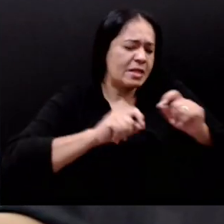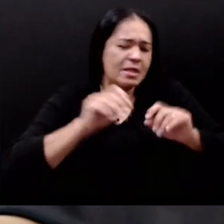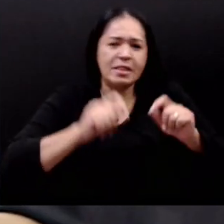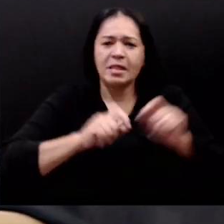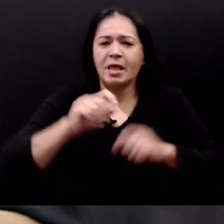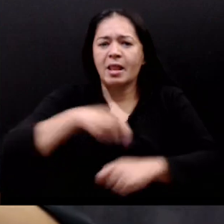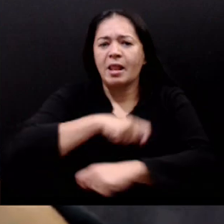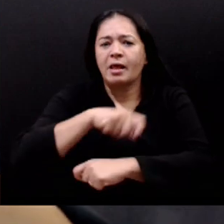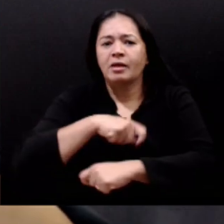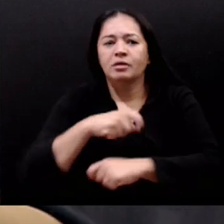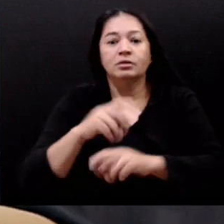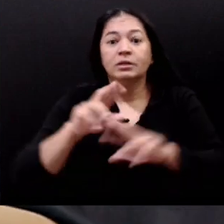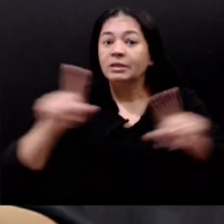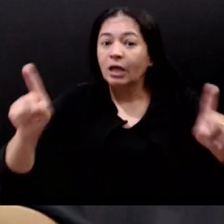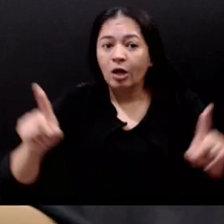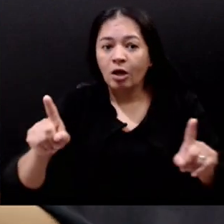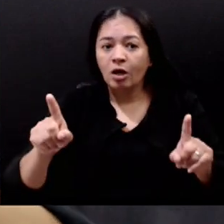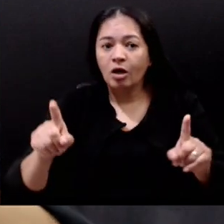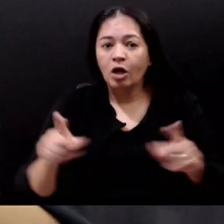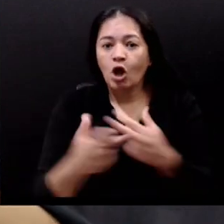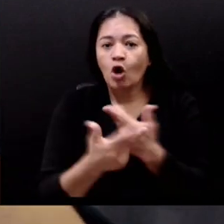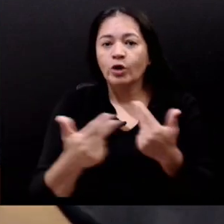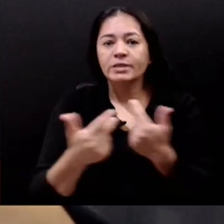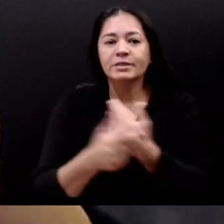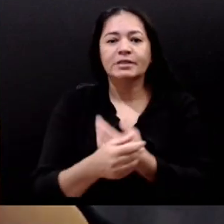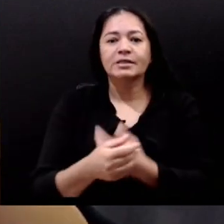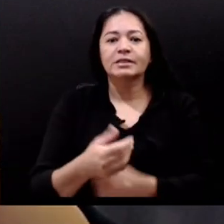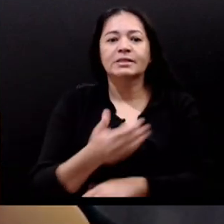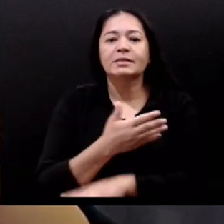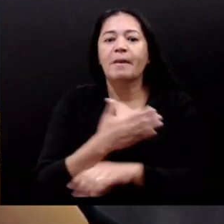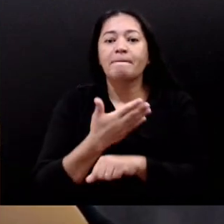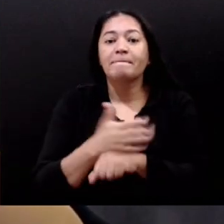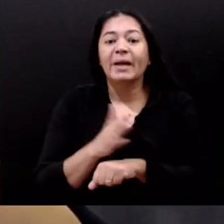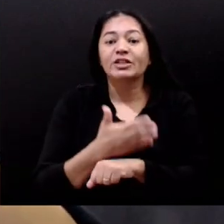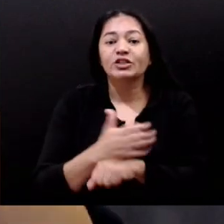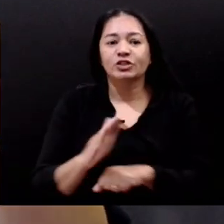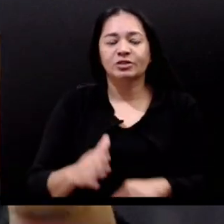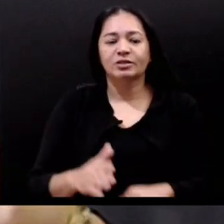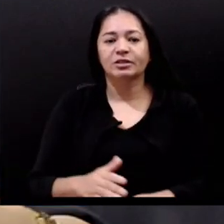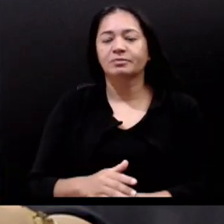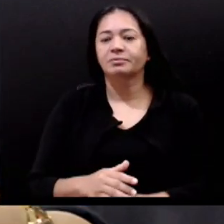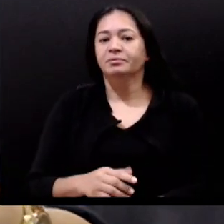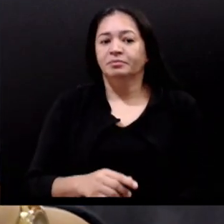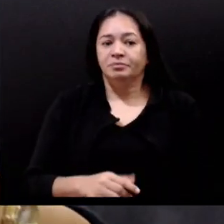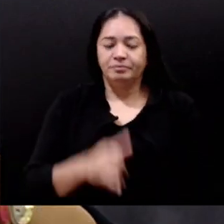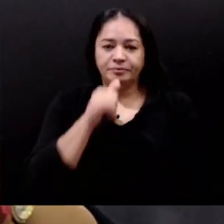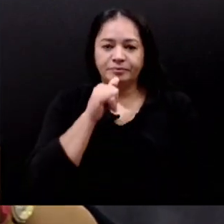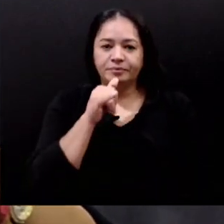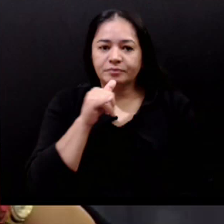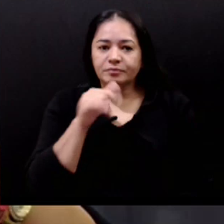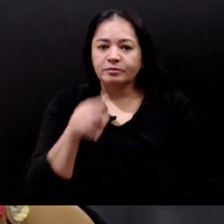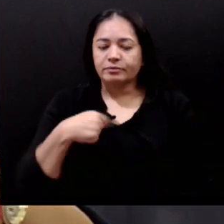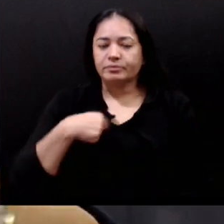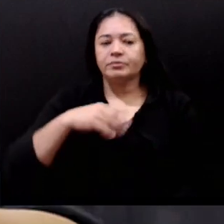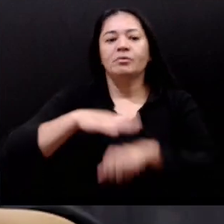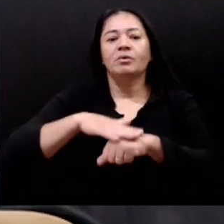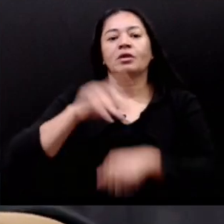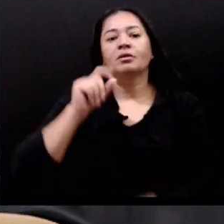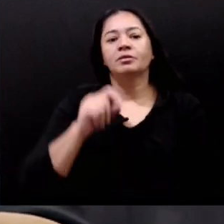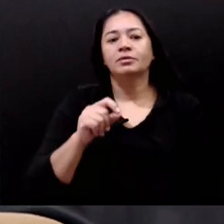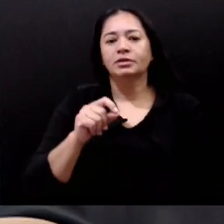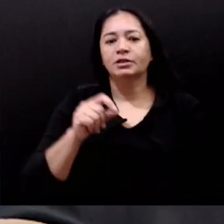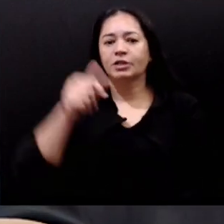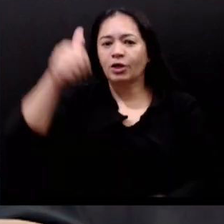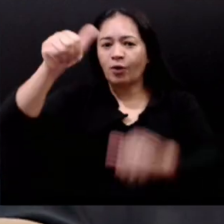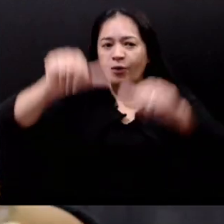não, pega coisas práticas. Então, em uma consulta, por exemplo, o que que eu faço? Eu analiso o dia a dia da pessoa